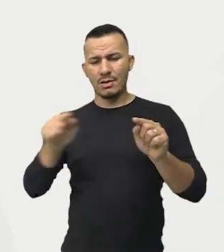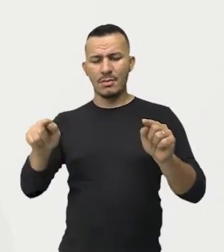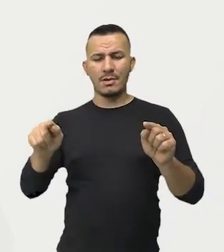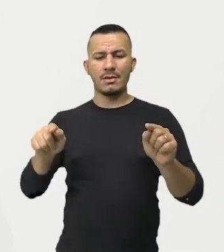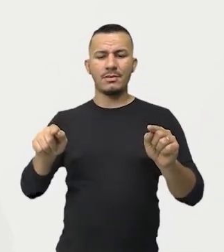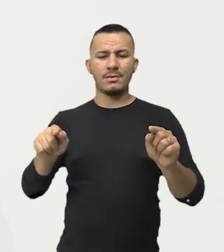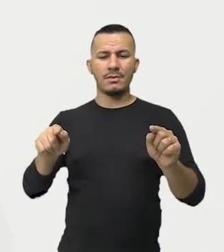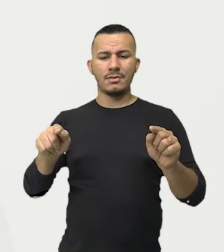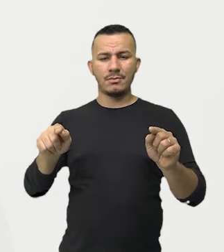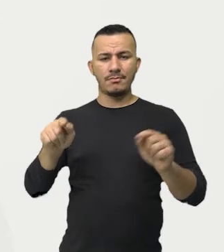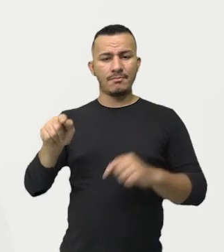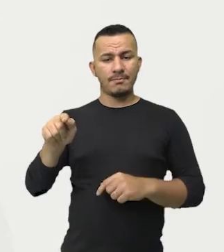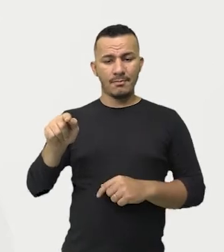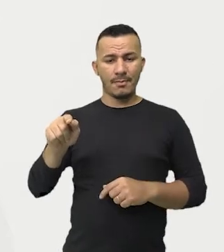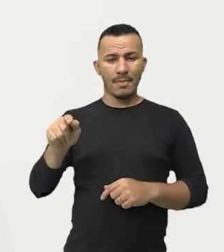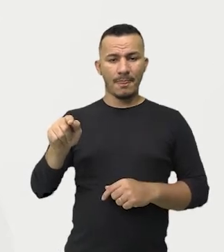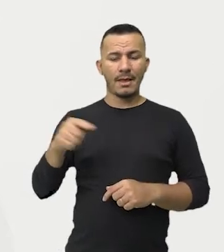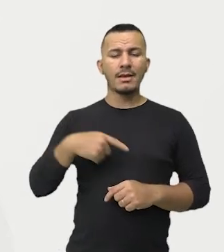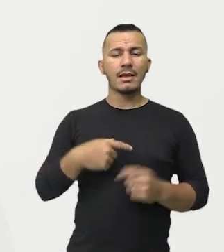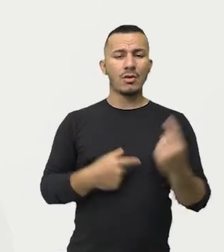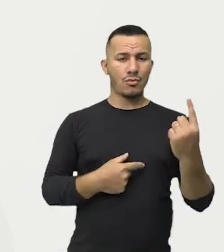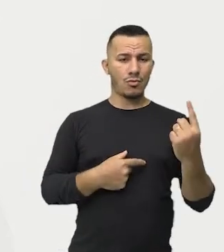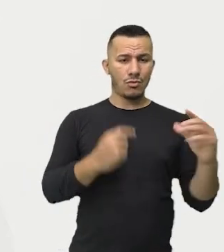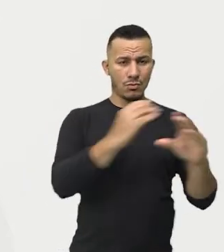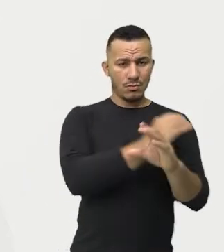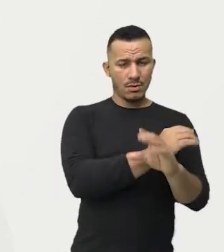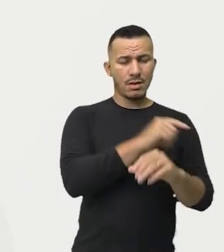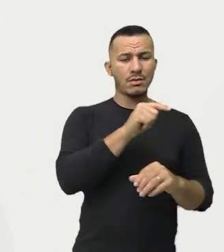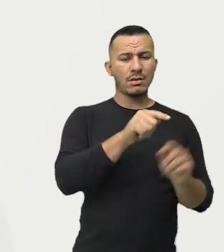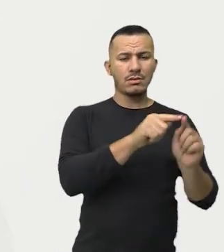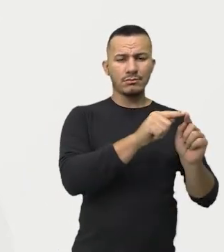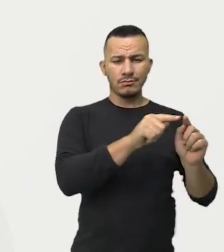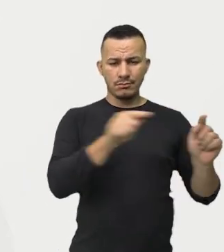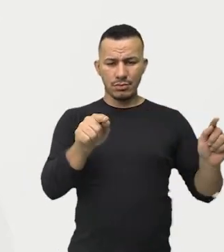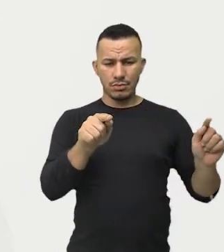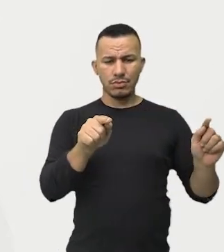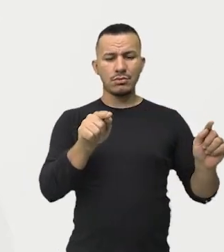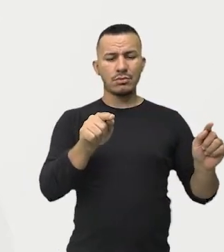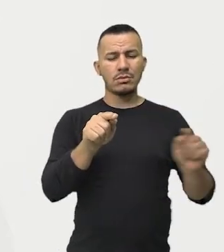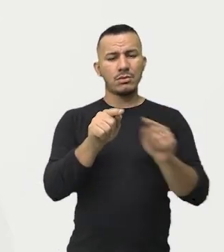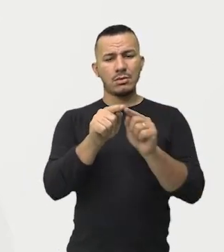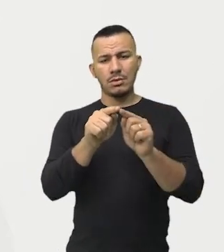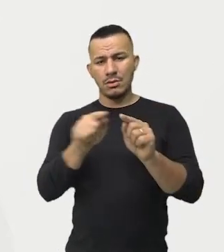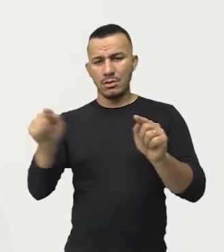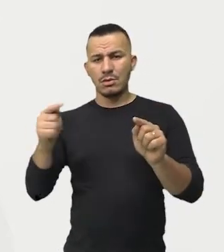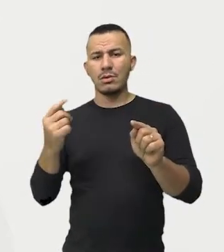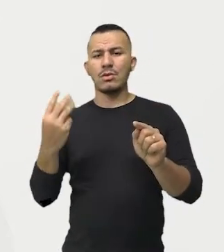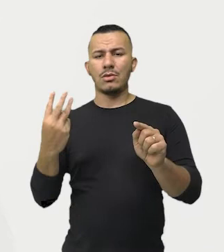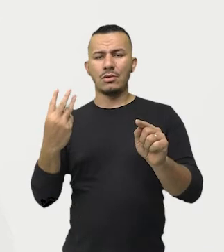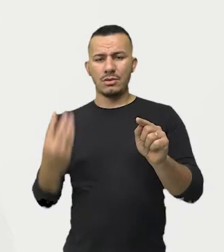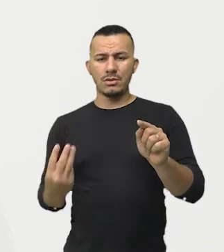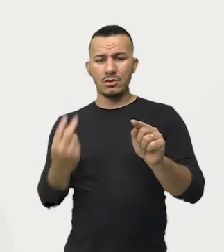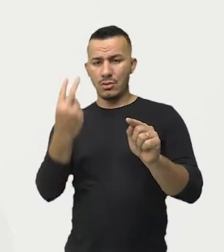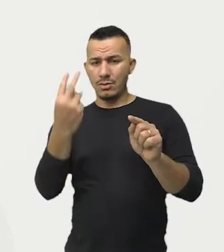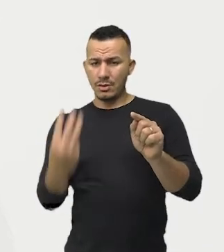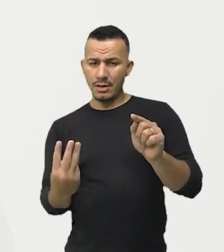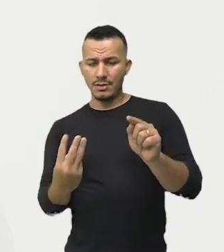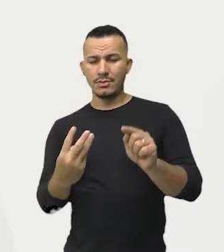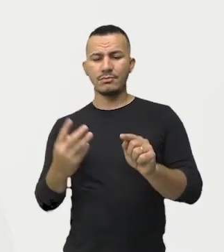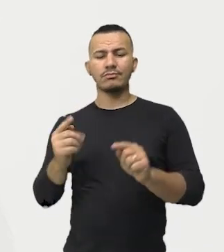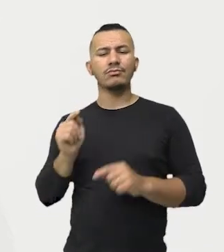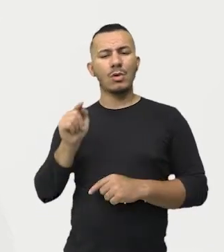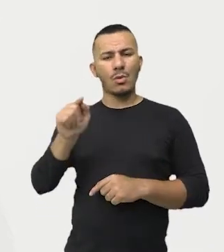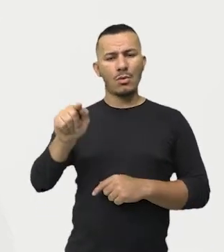parte, ó. Então, nós temos 1 inteiro, atenção, 1 inteiro e 2 terços. A gente vem e marca